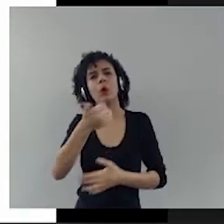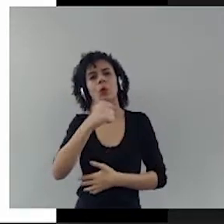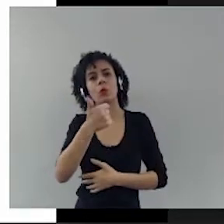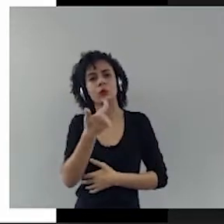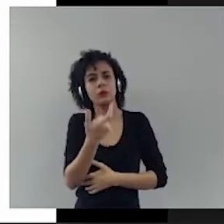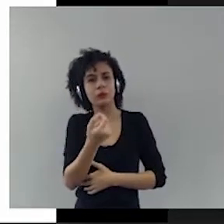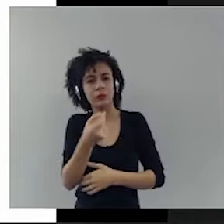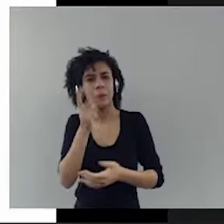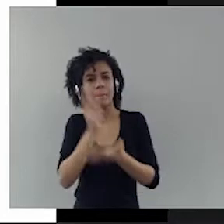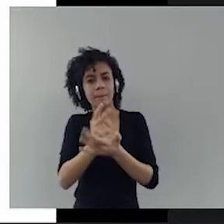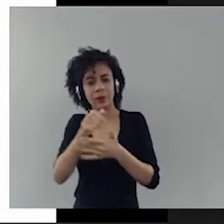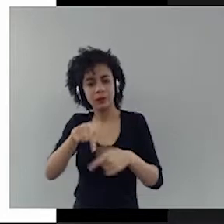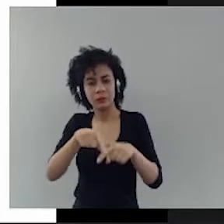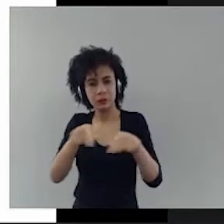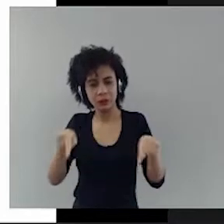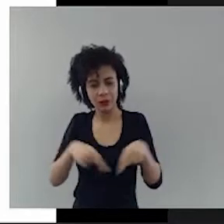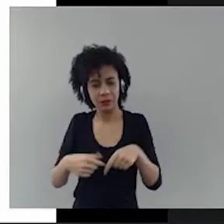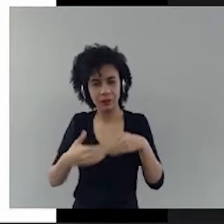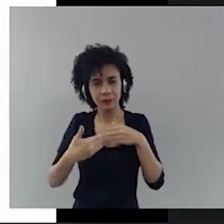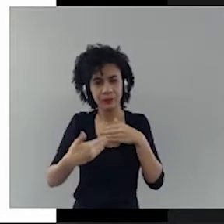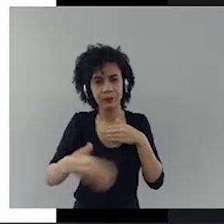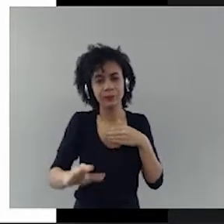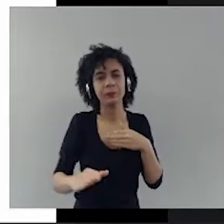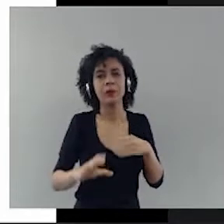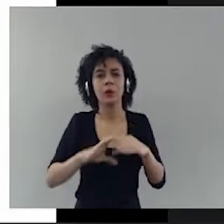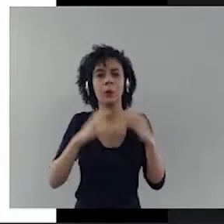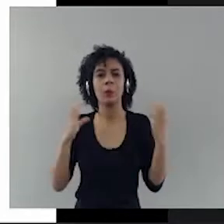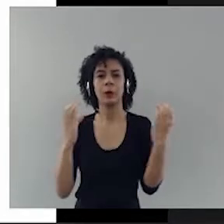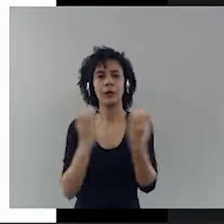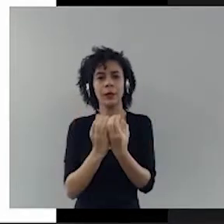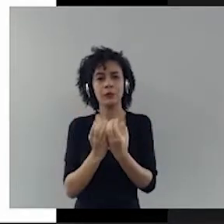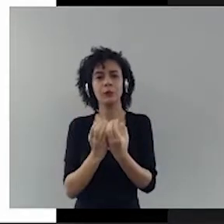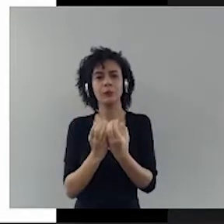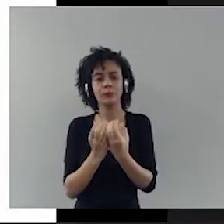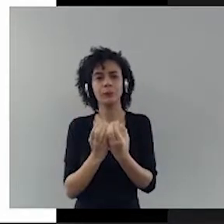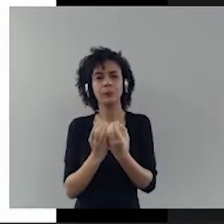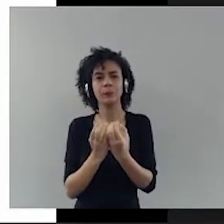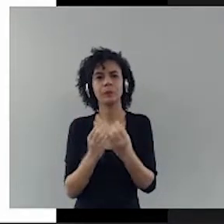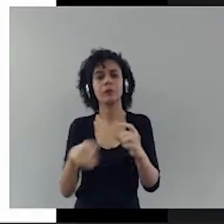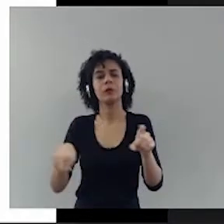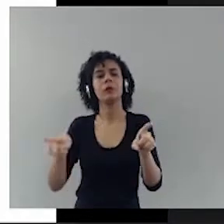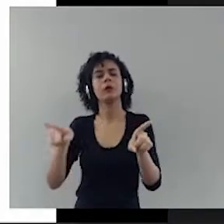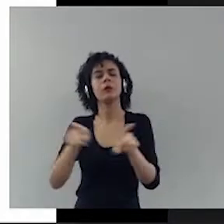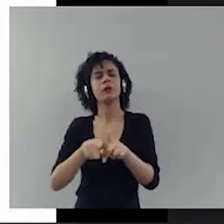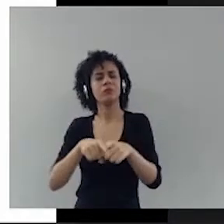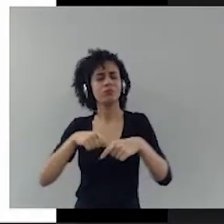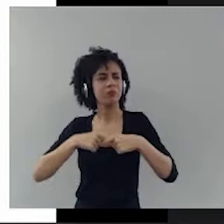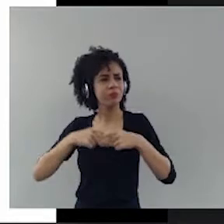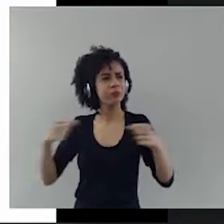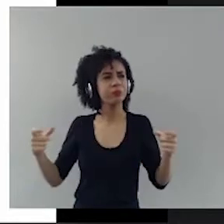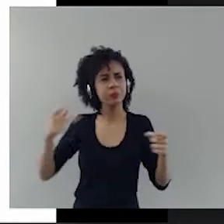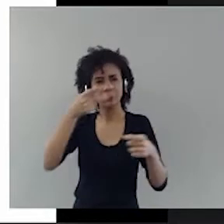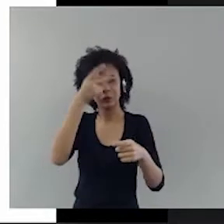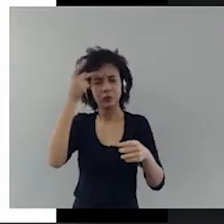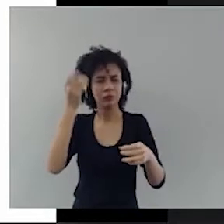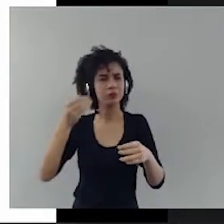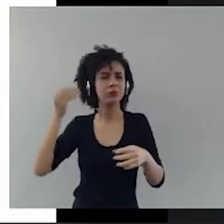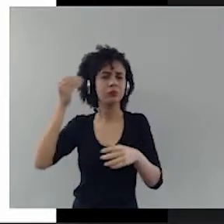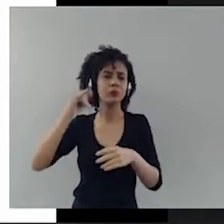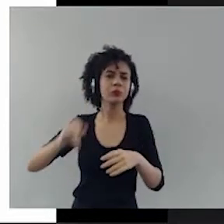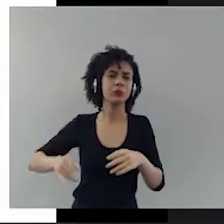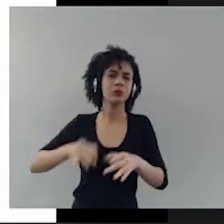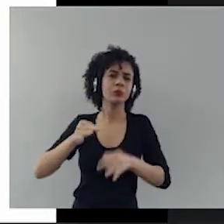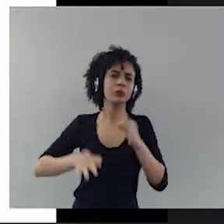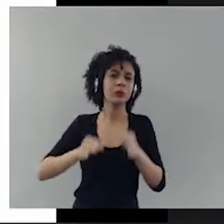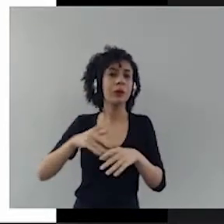11:20 nessa mesma sala do congresso que vão tratar com grandes eminentes juristas vão tratar de